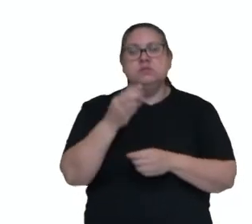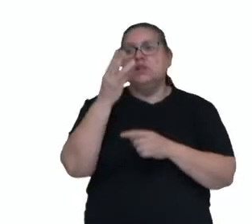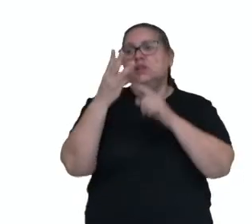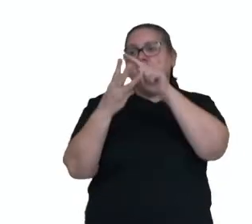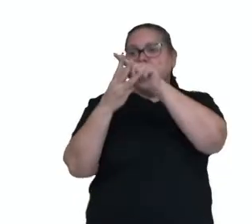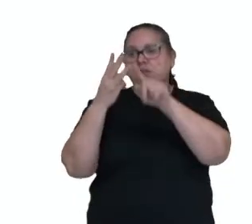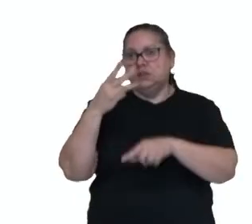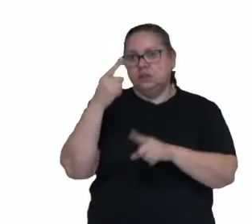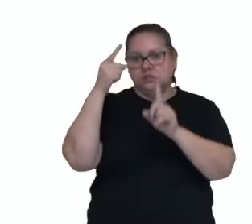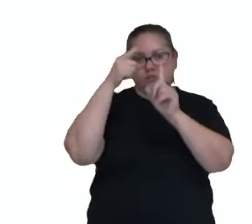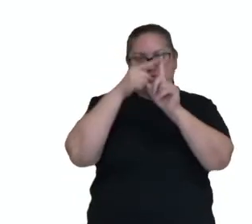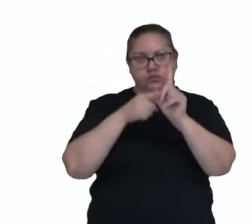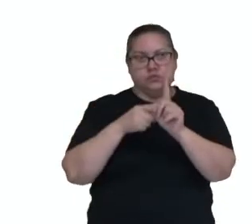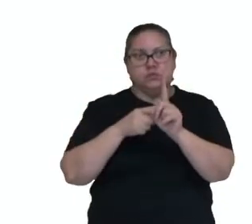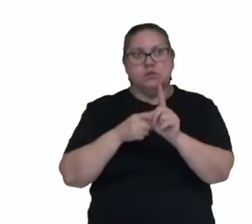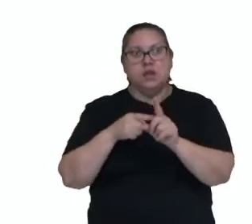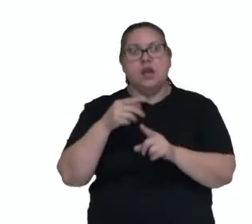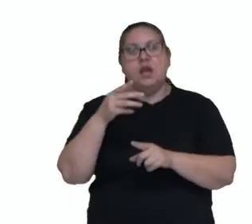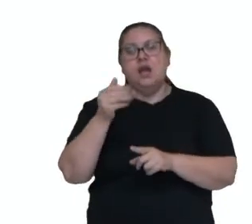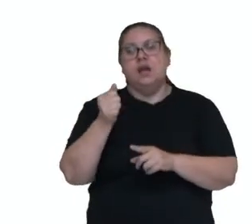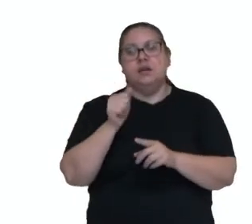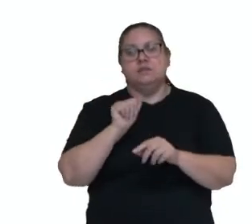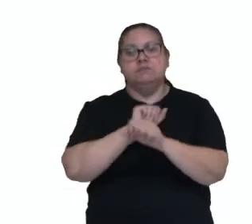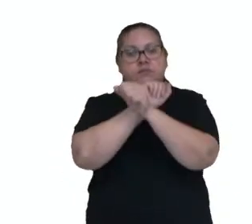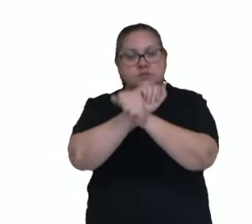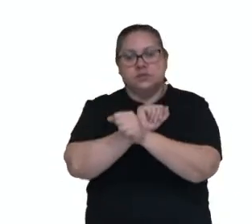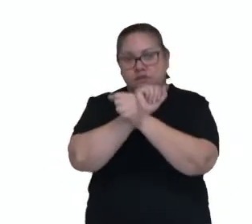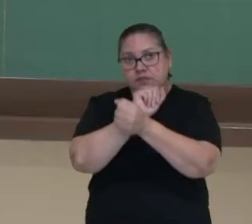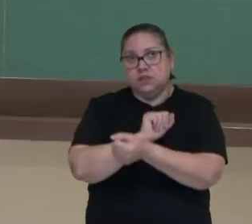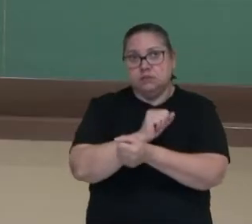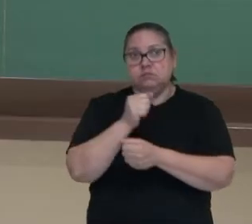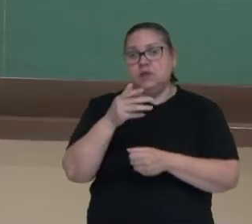bandeiras: apressamento,